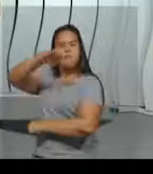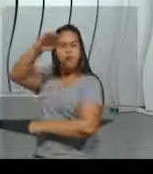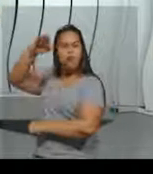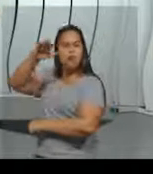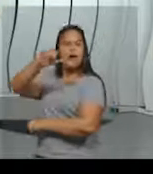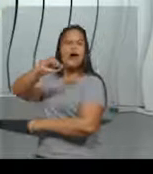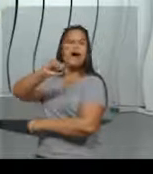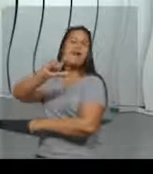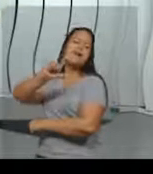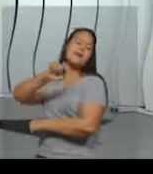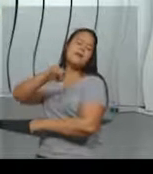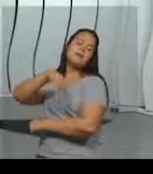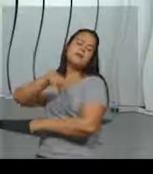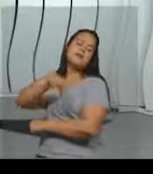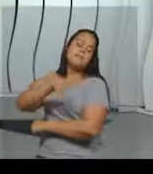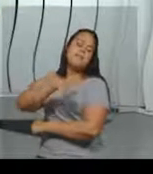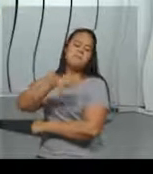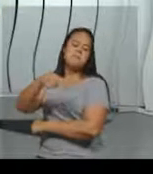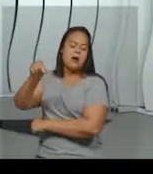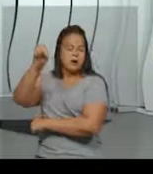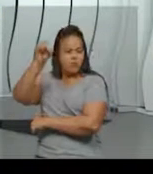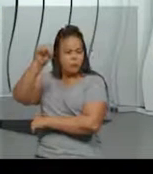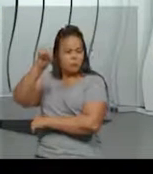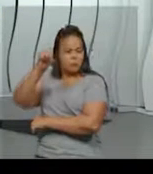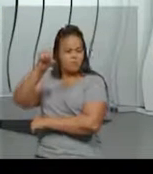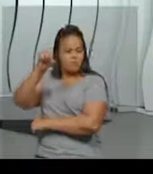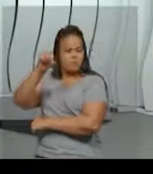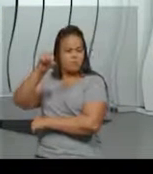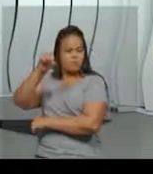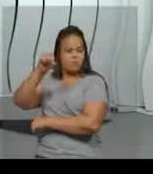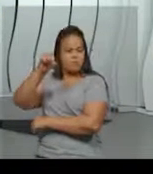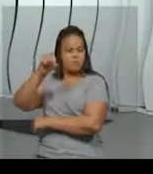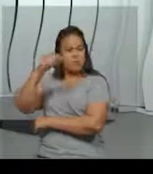uma ideia de que